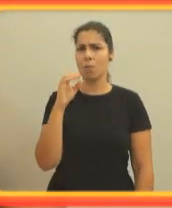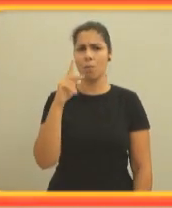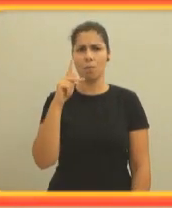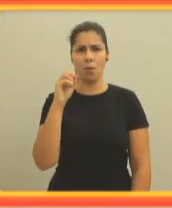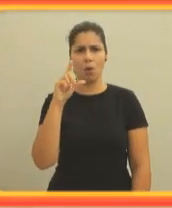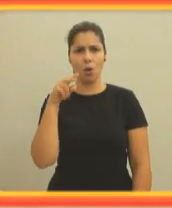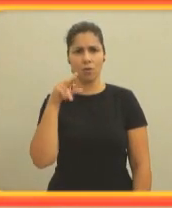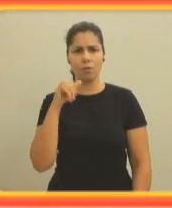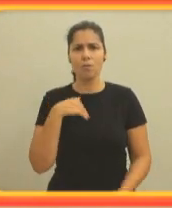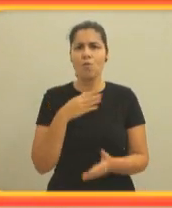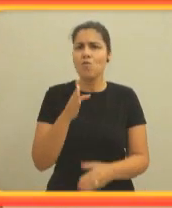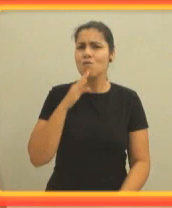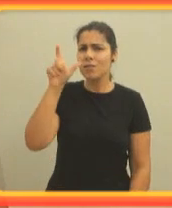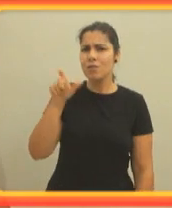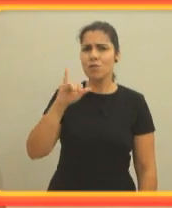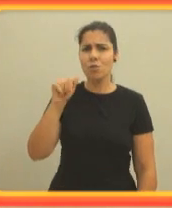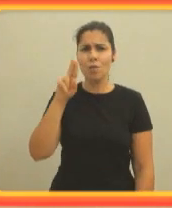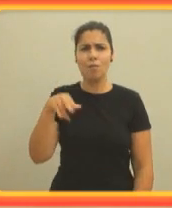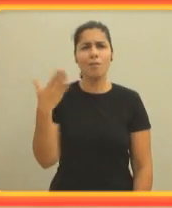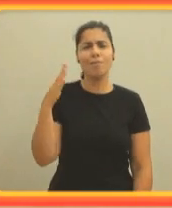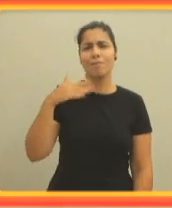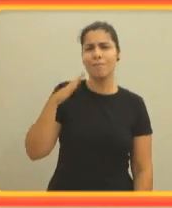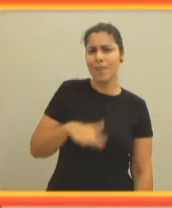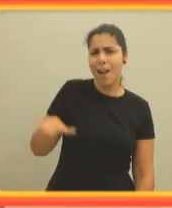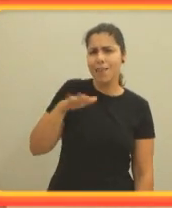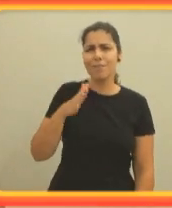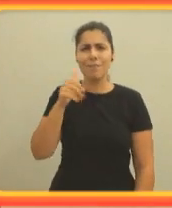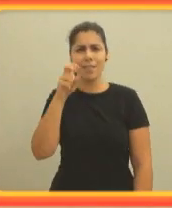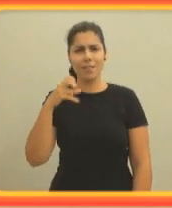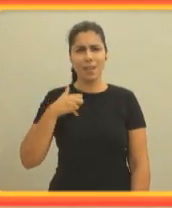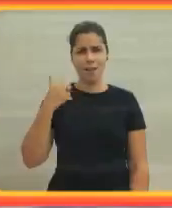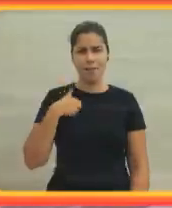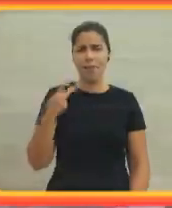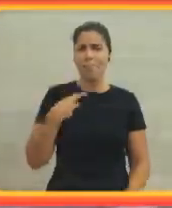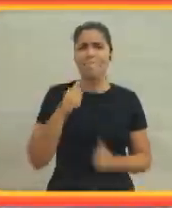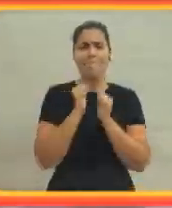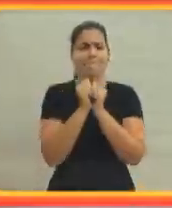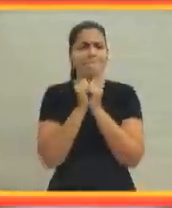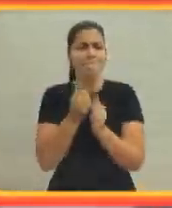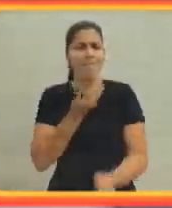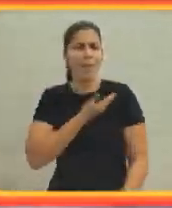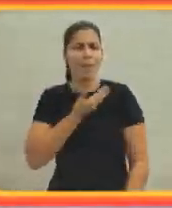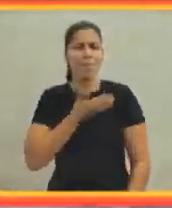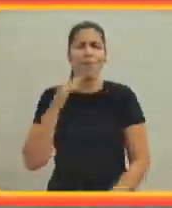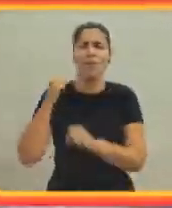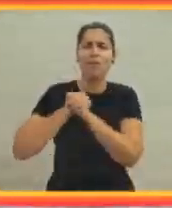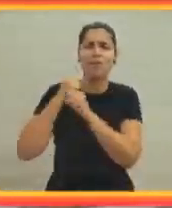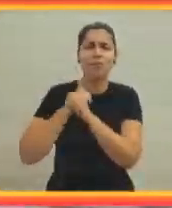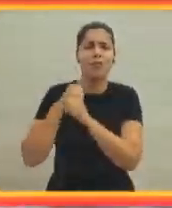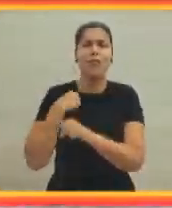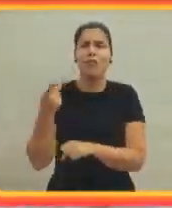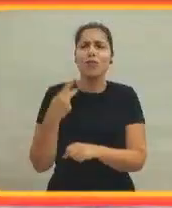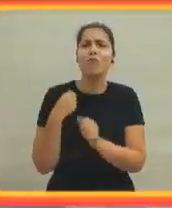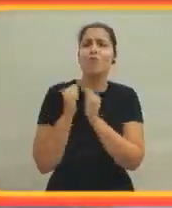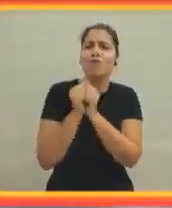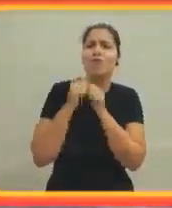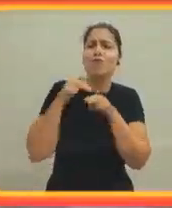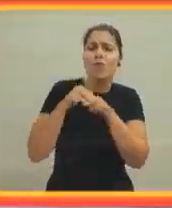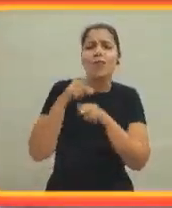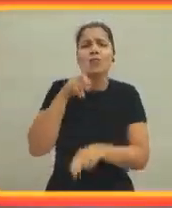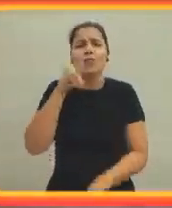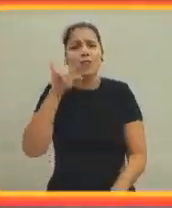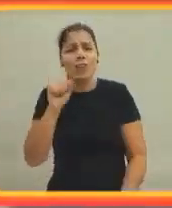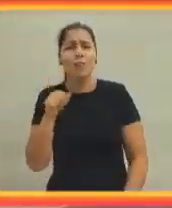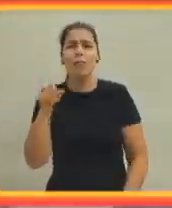Alfonso, meu apelido é Chonga. Sou de Cabo Polônio. Conheci Juan quando éramos crianças, com 15 anos. Somos muito amigos há muitos